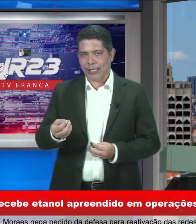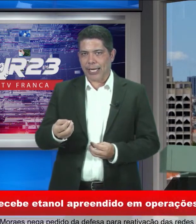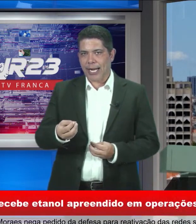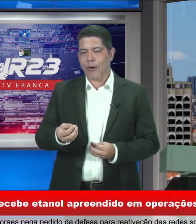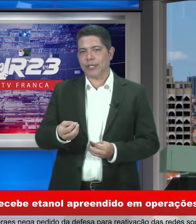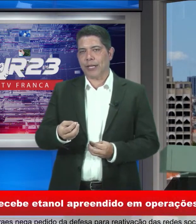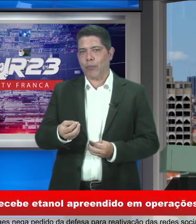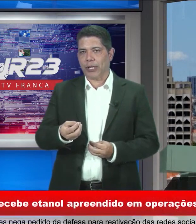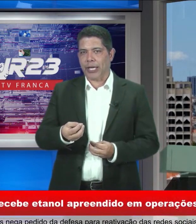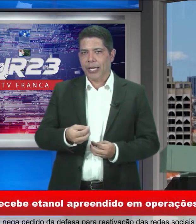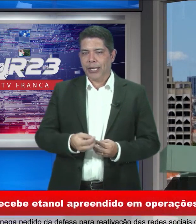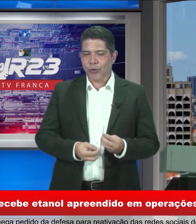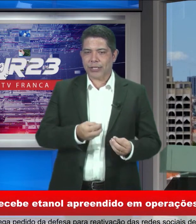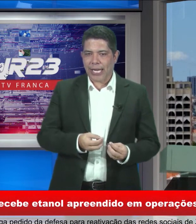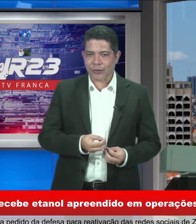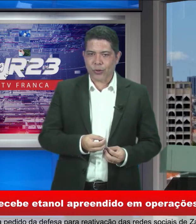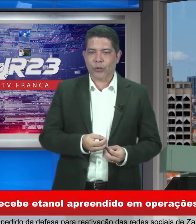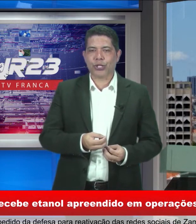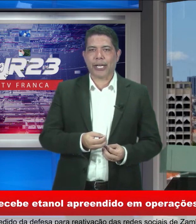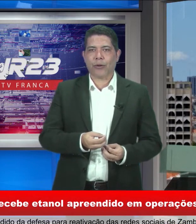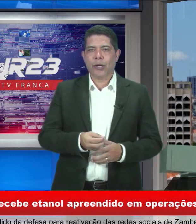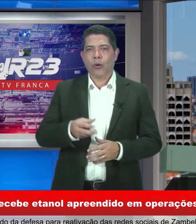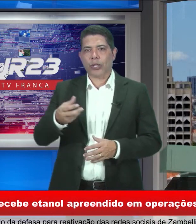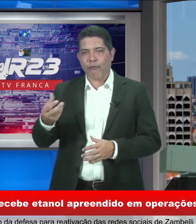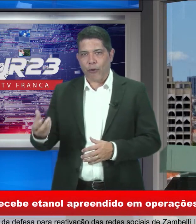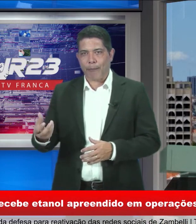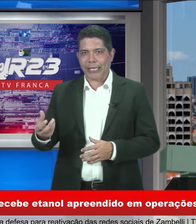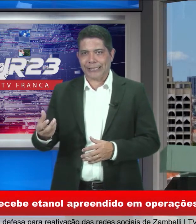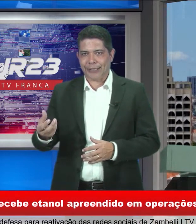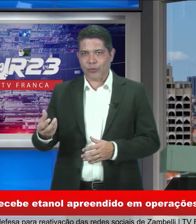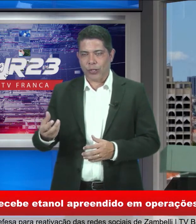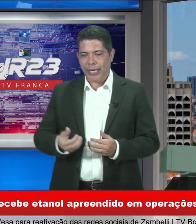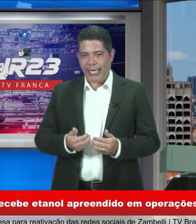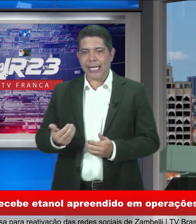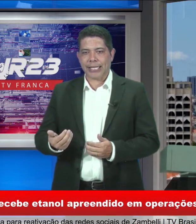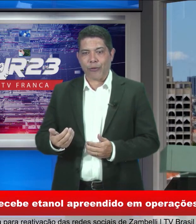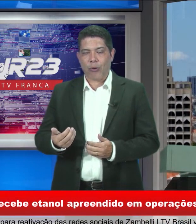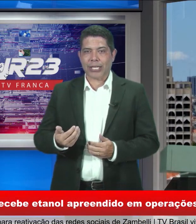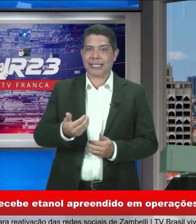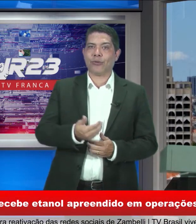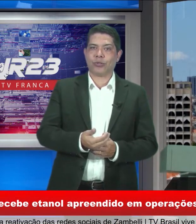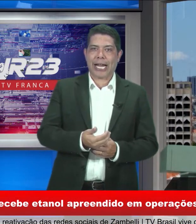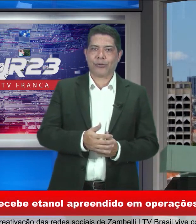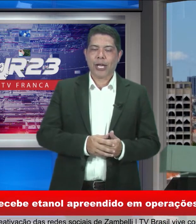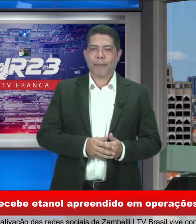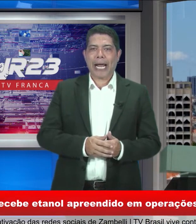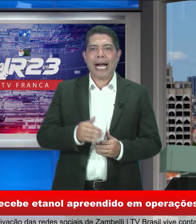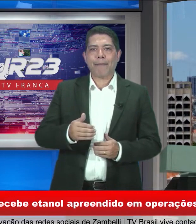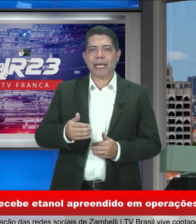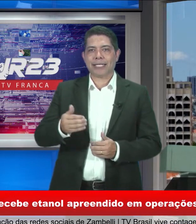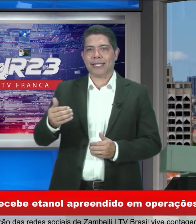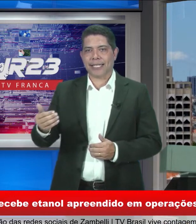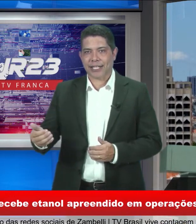essa matéria é um exemplo porque, no estado do Rio de Janeiro, o que foi apreendido em etanol está sendo usado